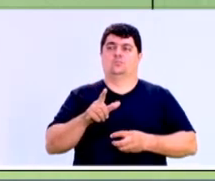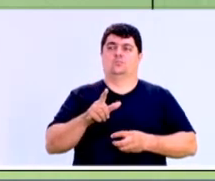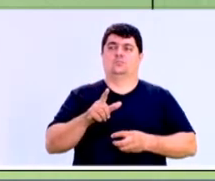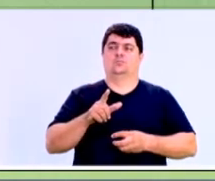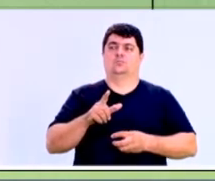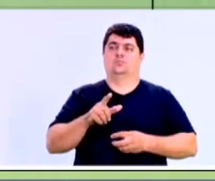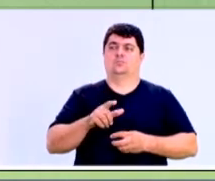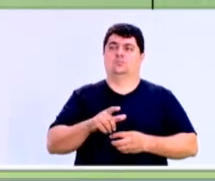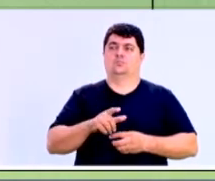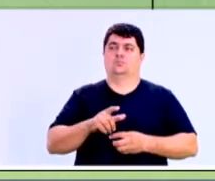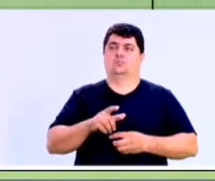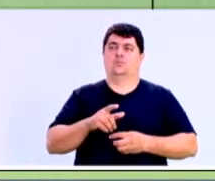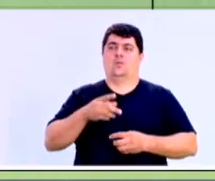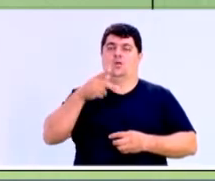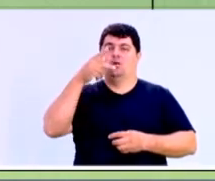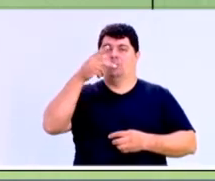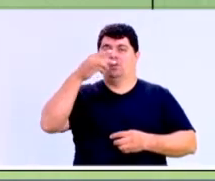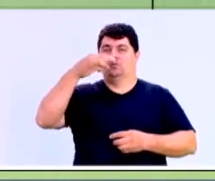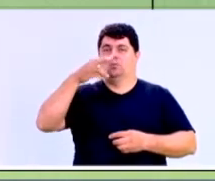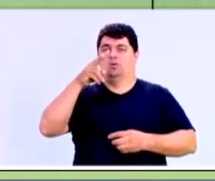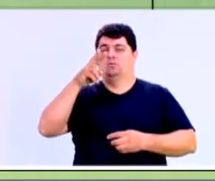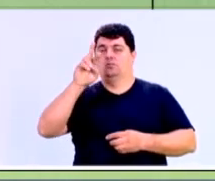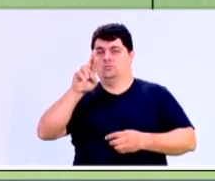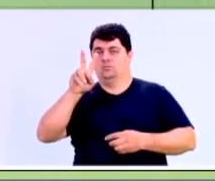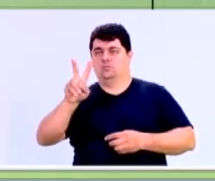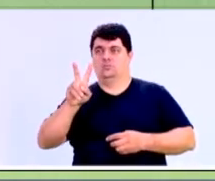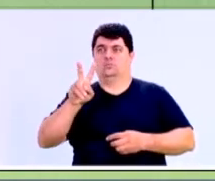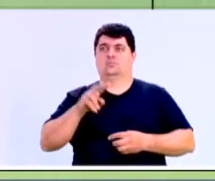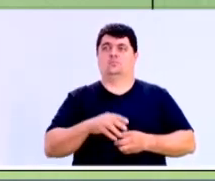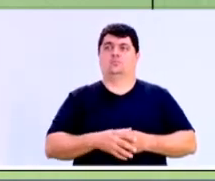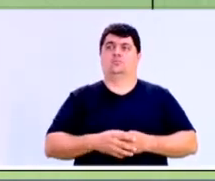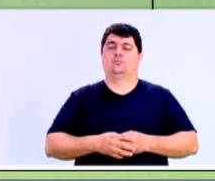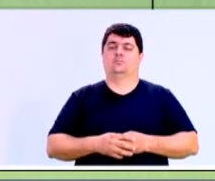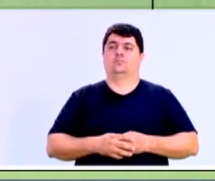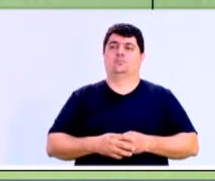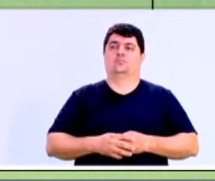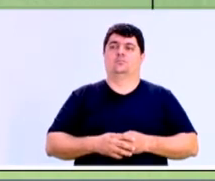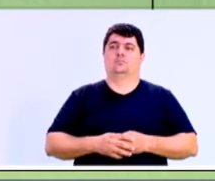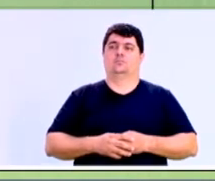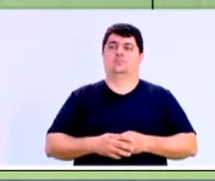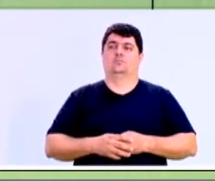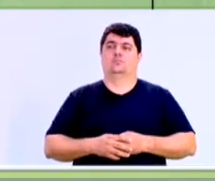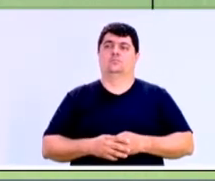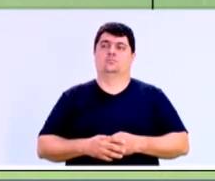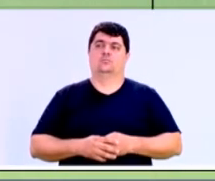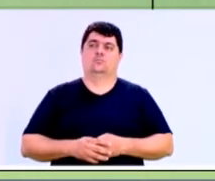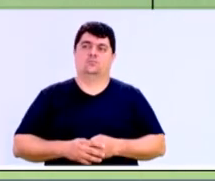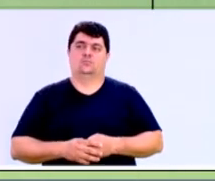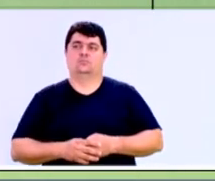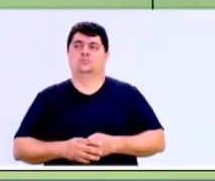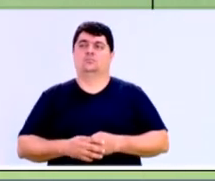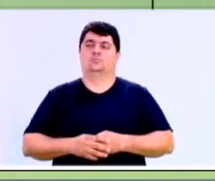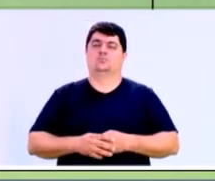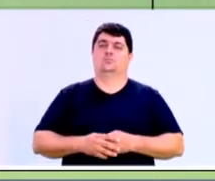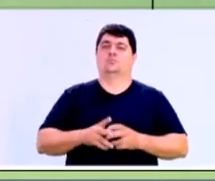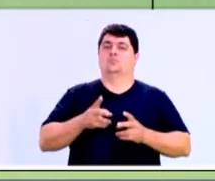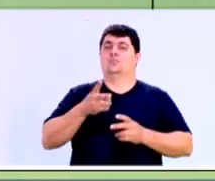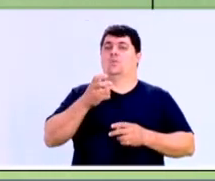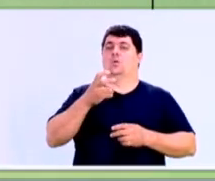Vamos calcular agora o prazo médio do recebimento de vendas, que é